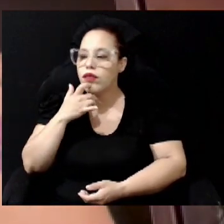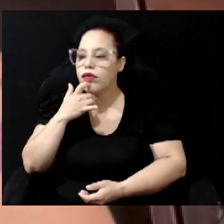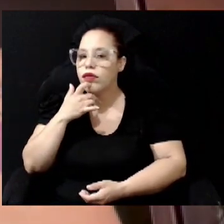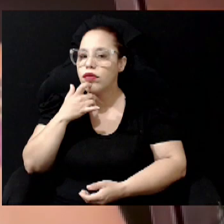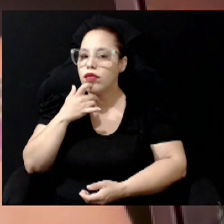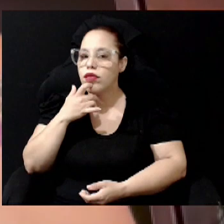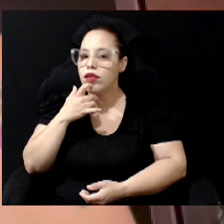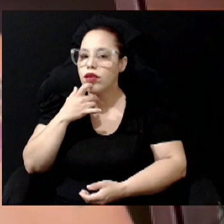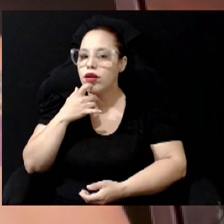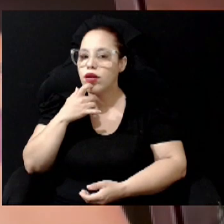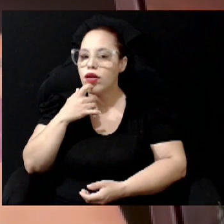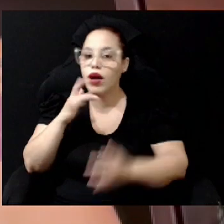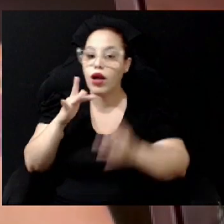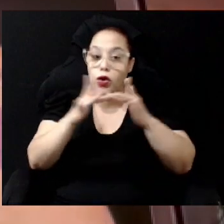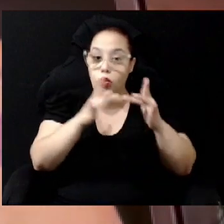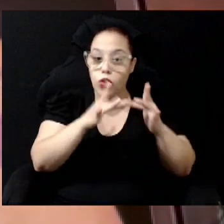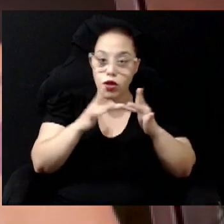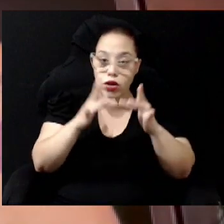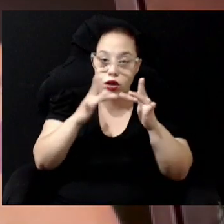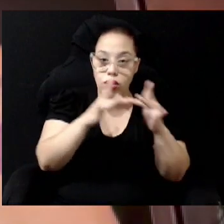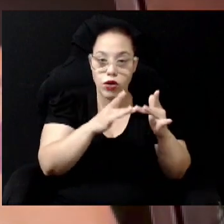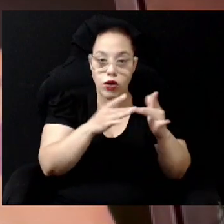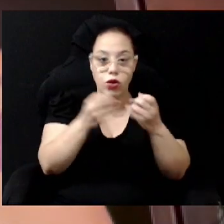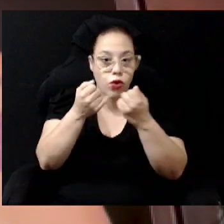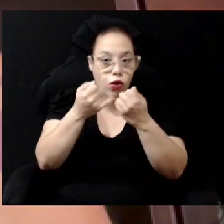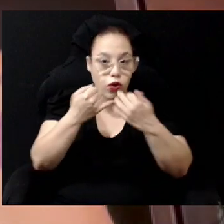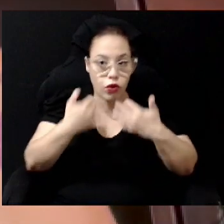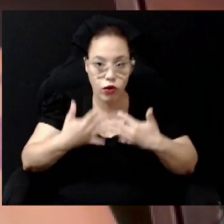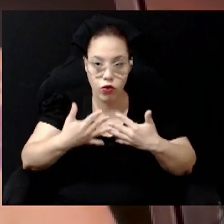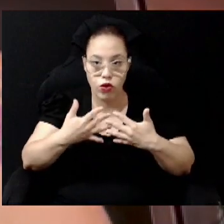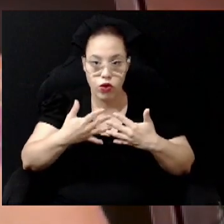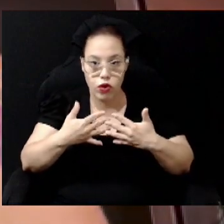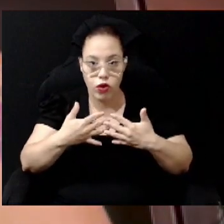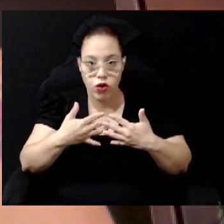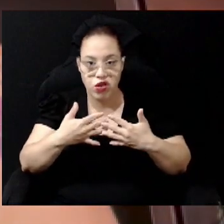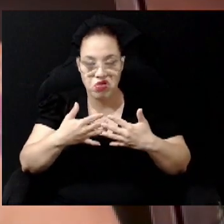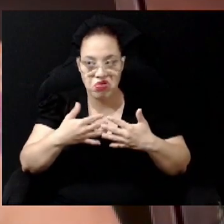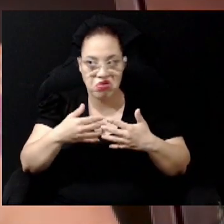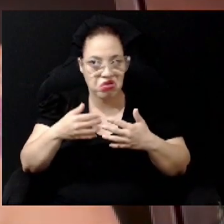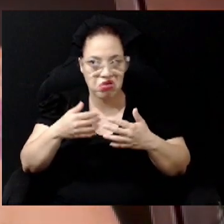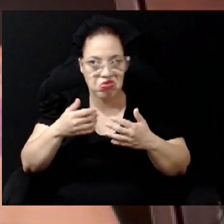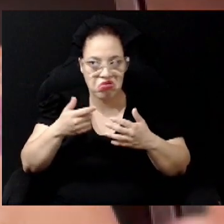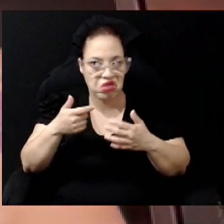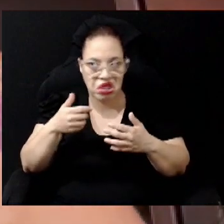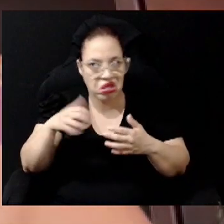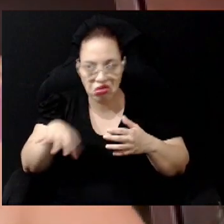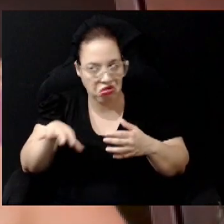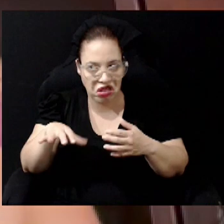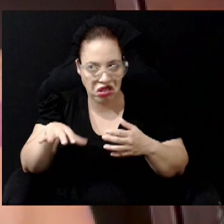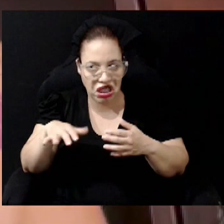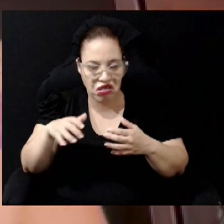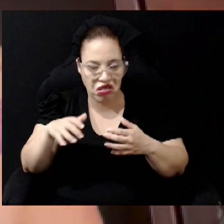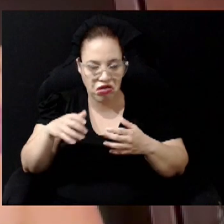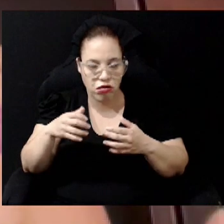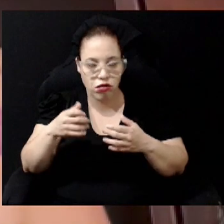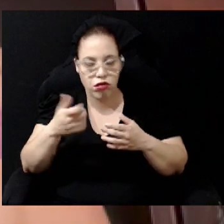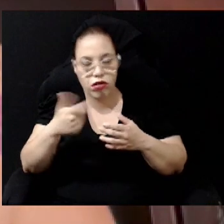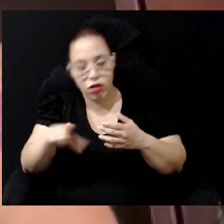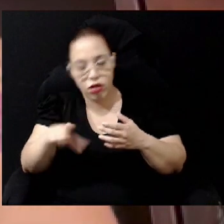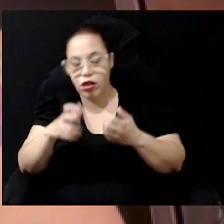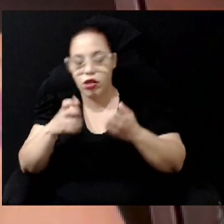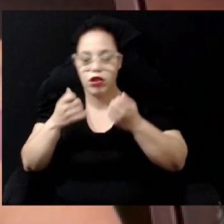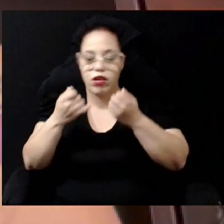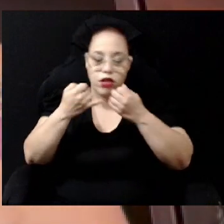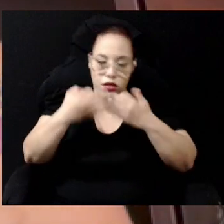em contato com informações ou até com desinformações, muitas vezes, né? Mas, ao